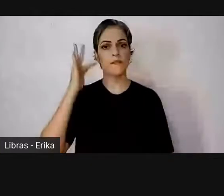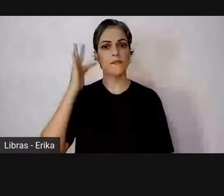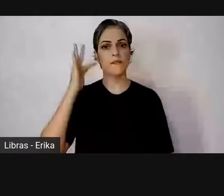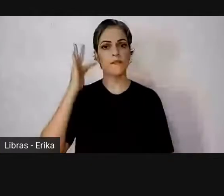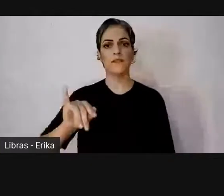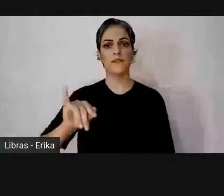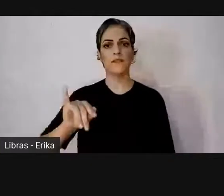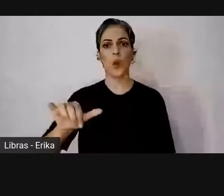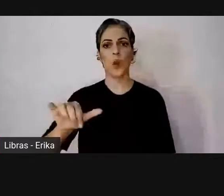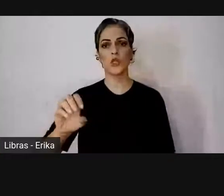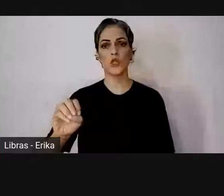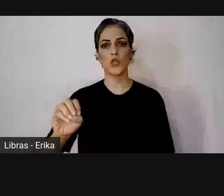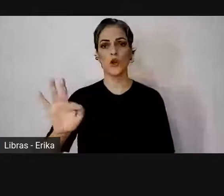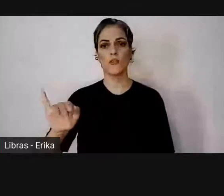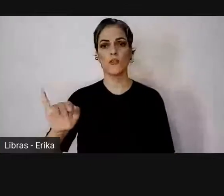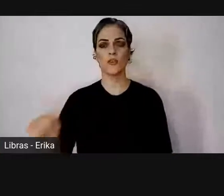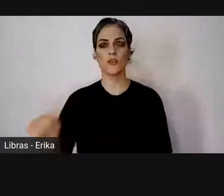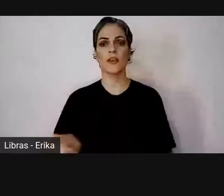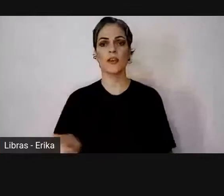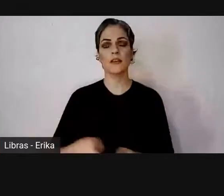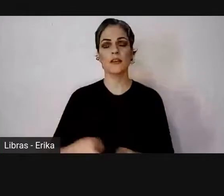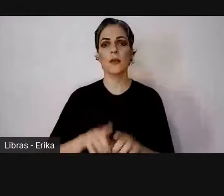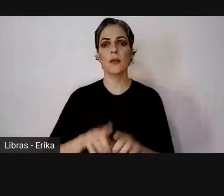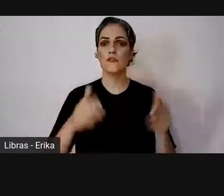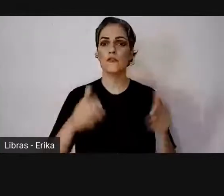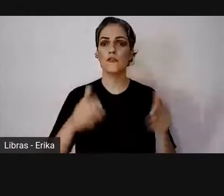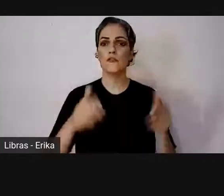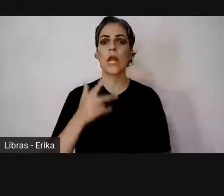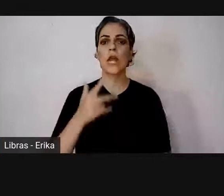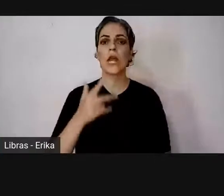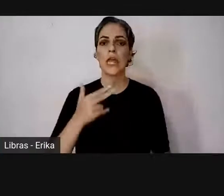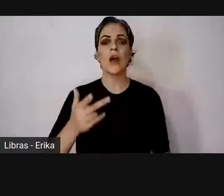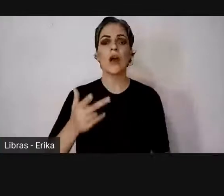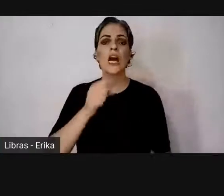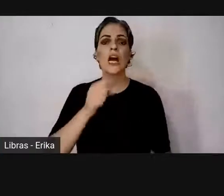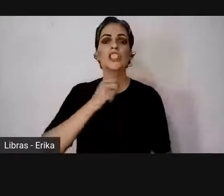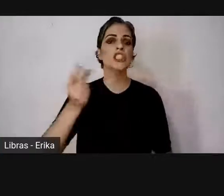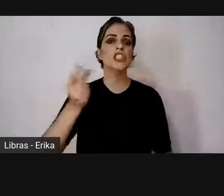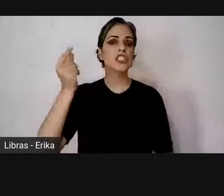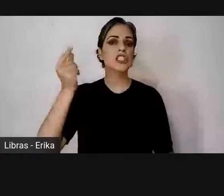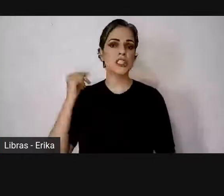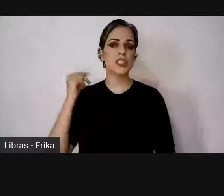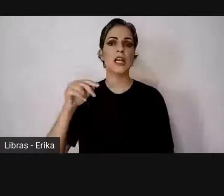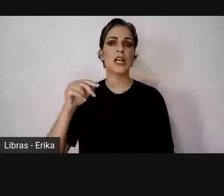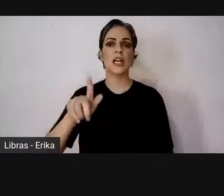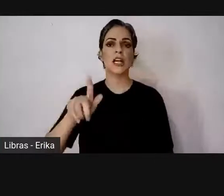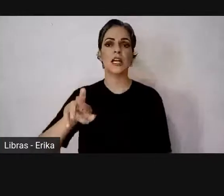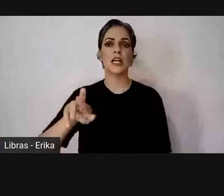línguas antigas, né? No caso, o grego e hebraico, né?